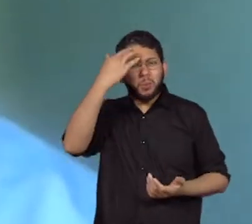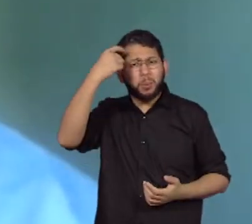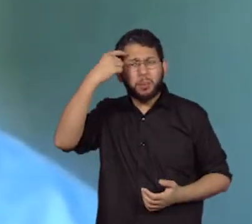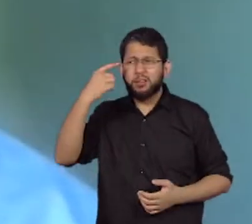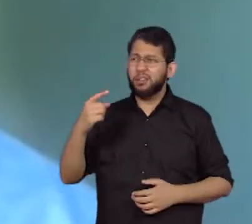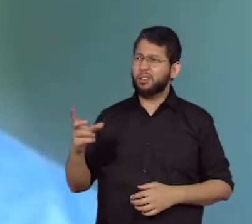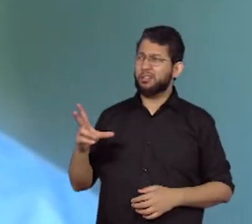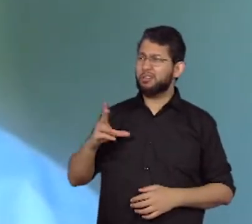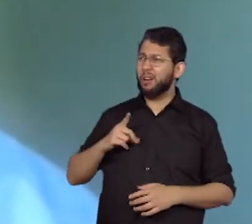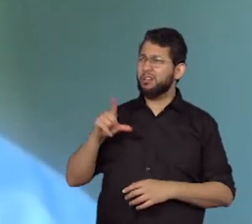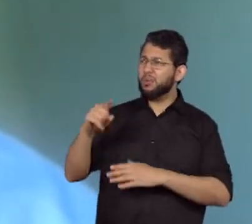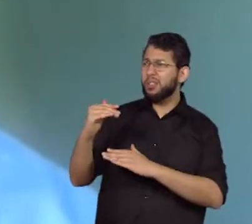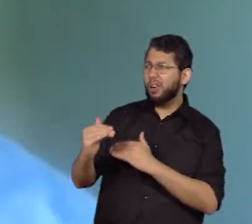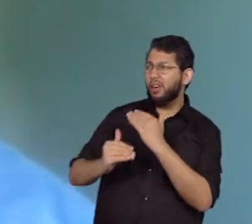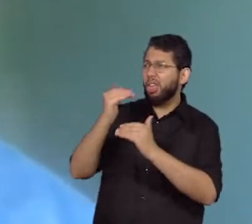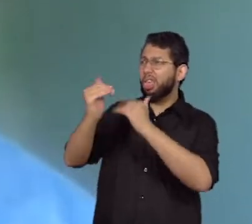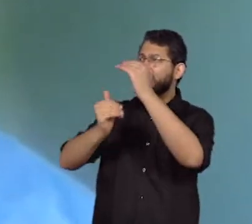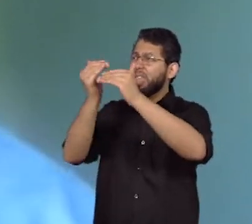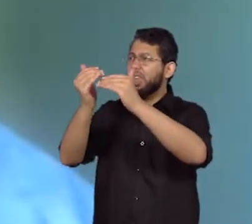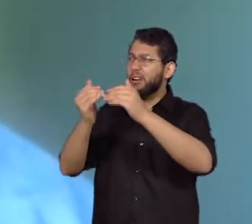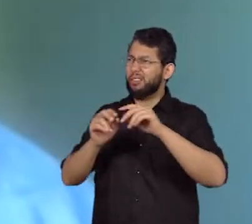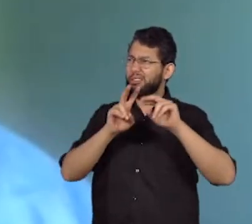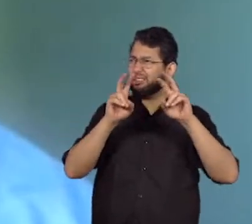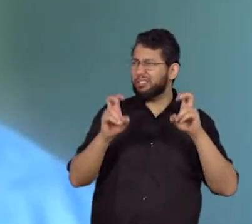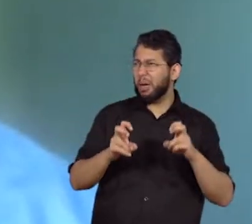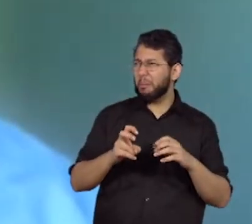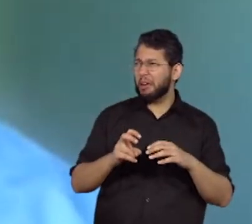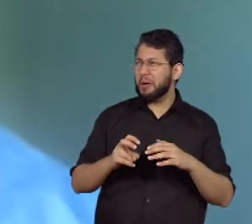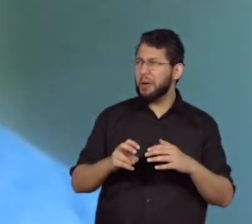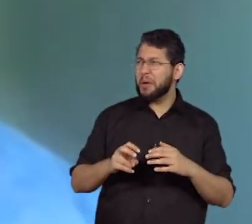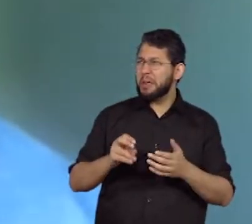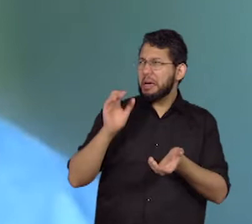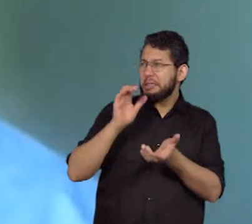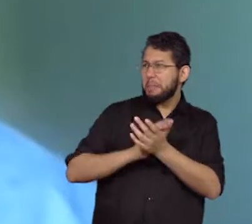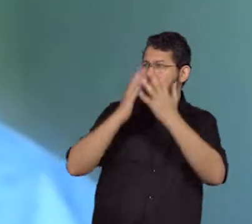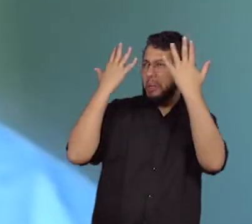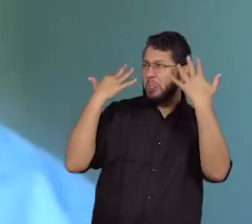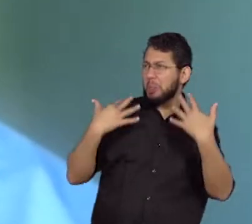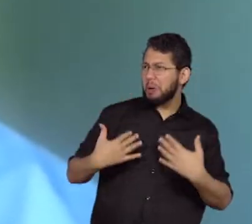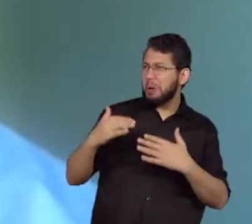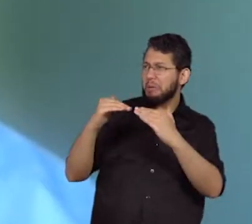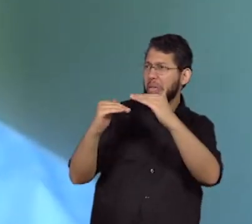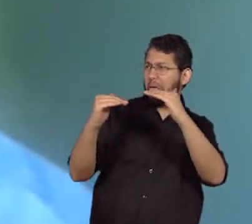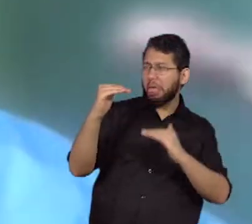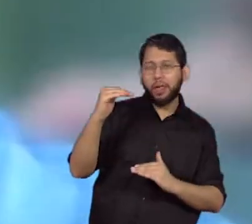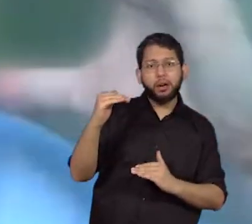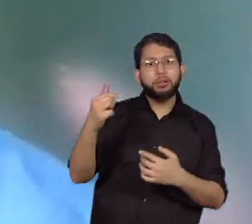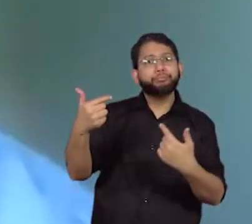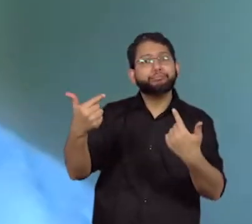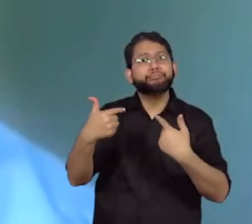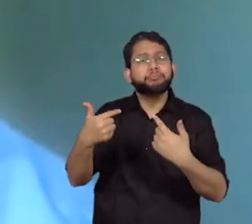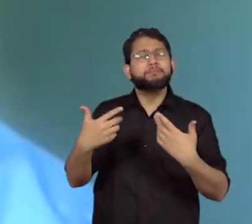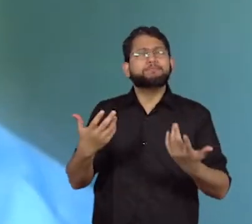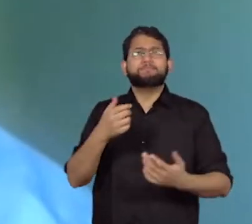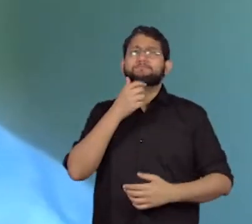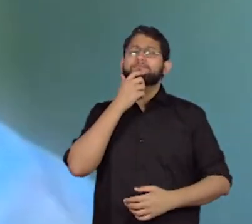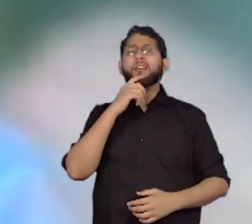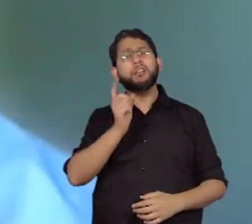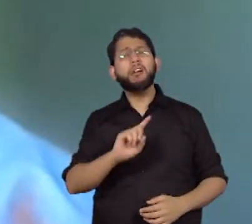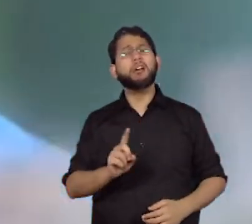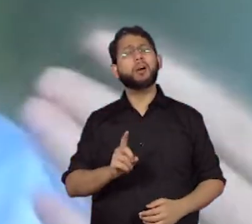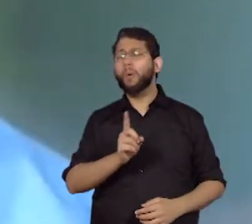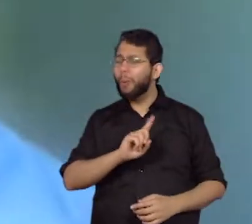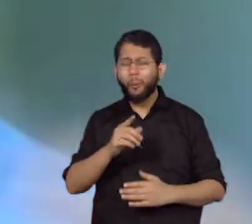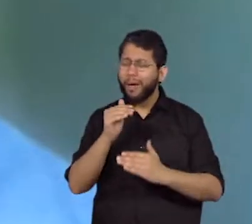passo atrás, regredindo. Só que eu falei, não, isso aqui é o que eu gosto de fazer. E eu acho que tem uma oportunidade aqui. Enfim, comecei a falar sobre